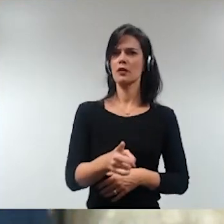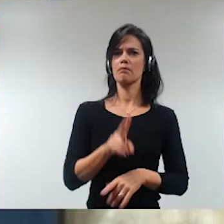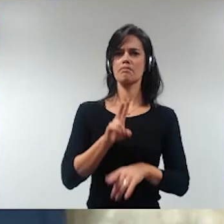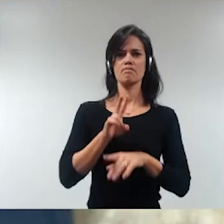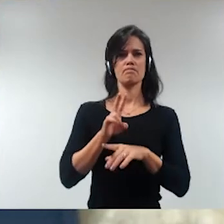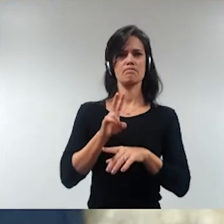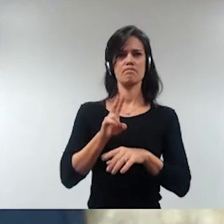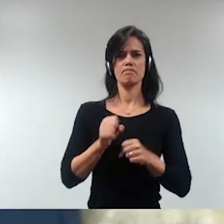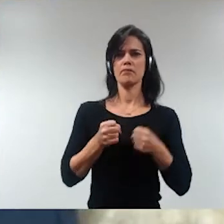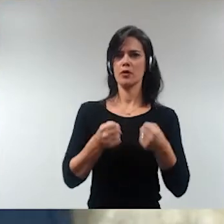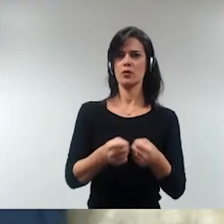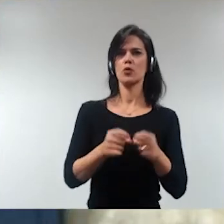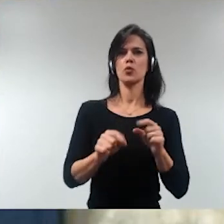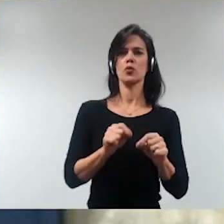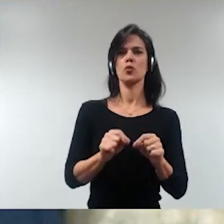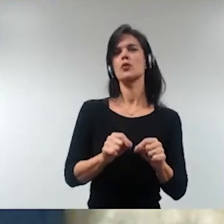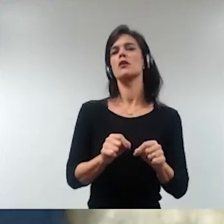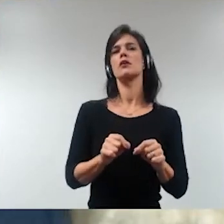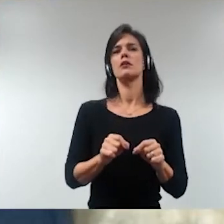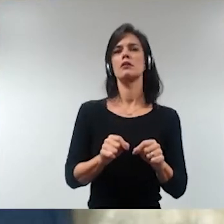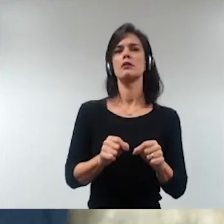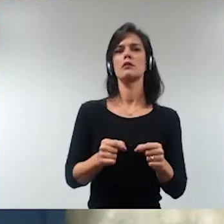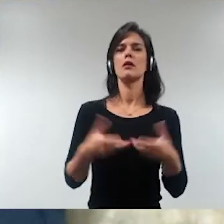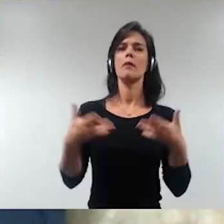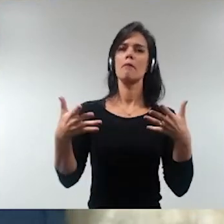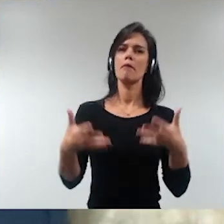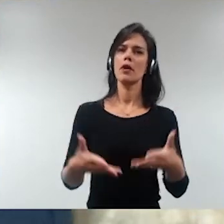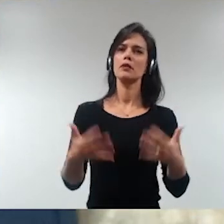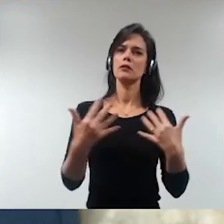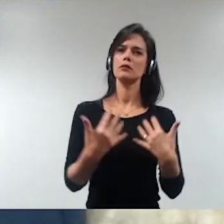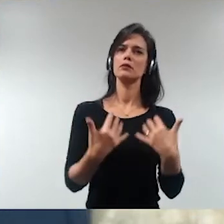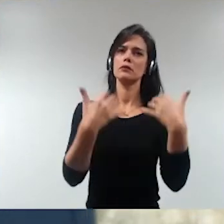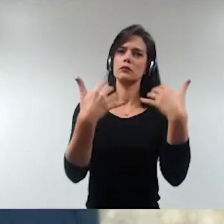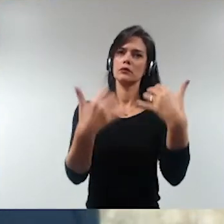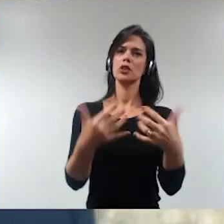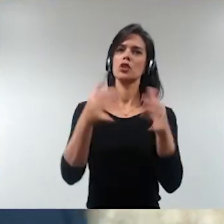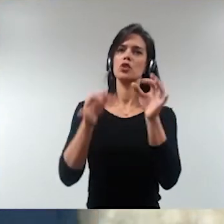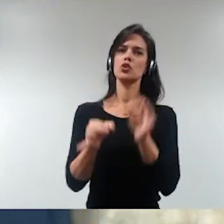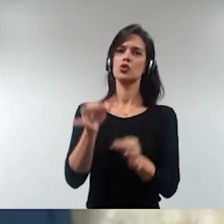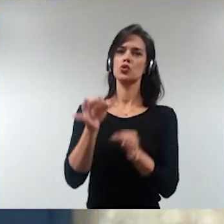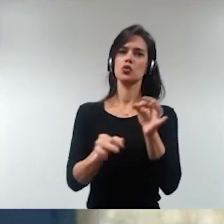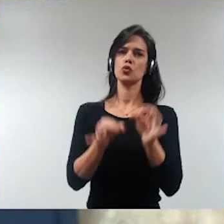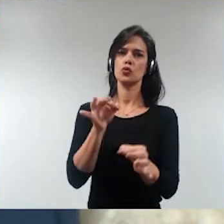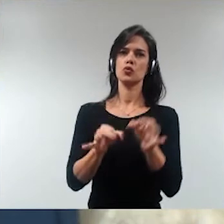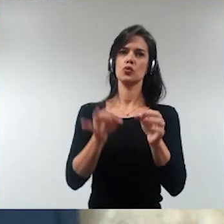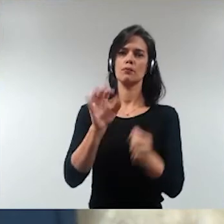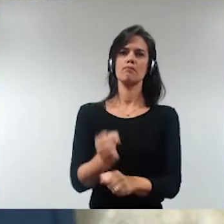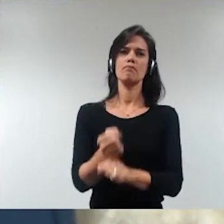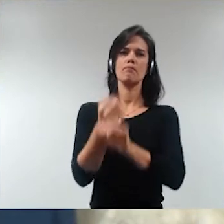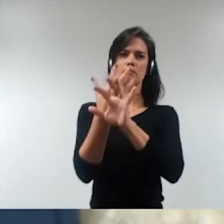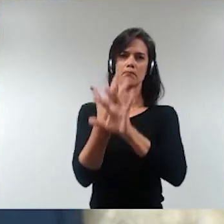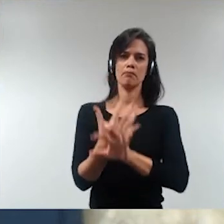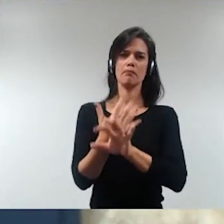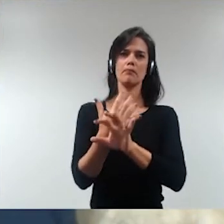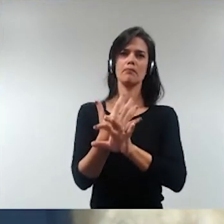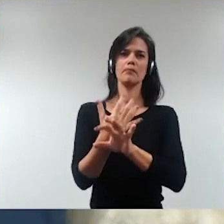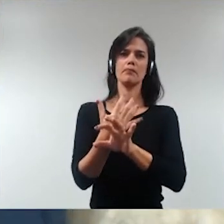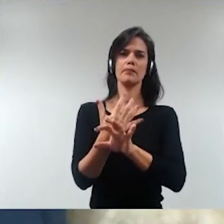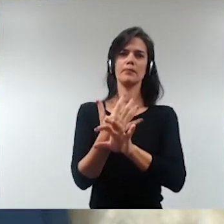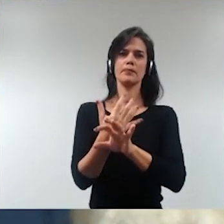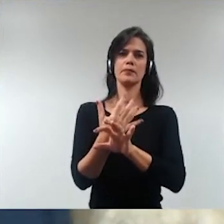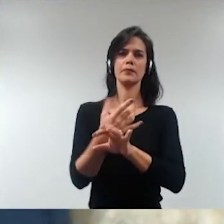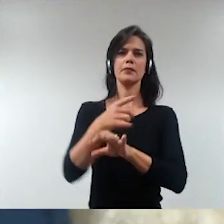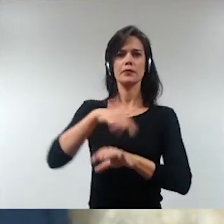defendi, a participação em audiências e sessões de julgamento feitas por videoconferência,